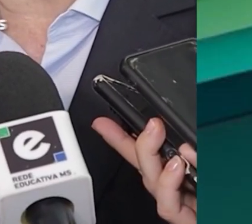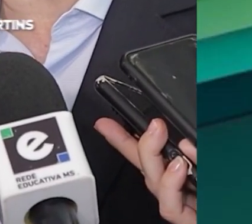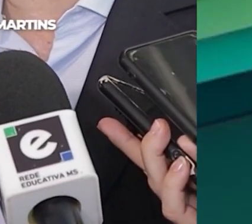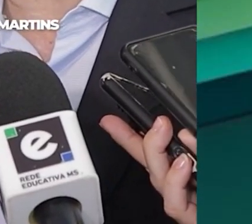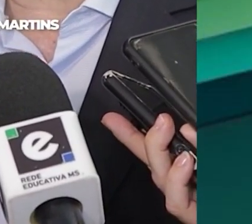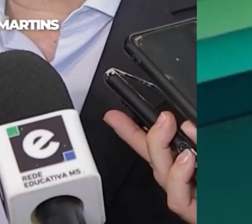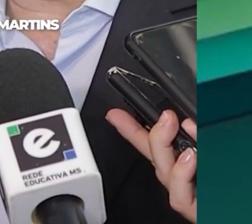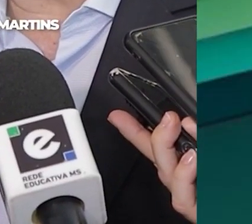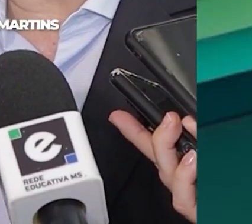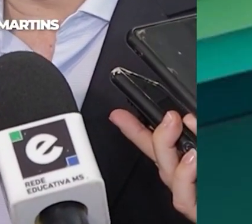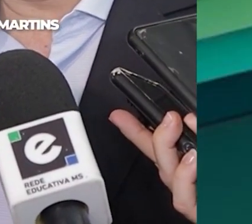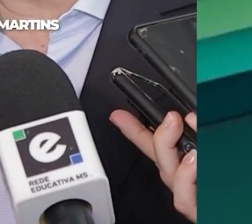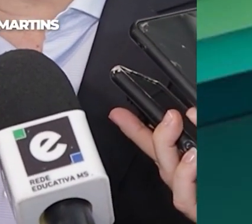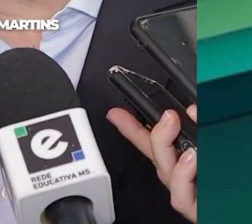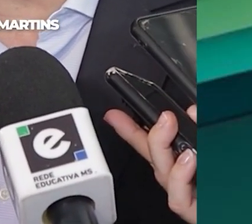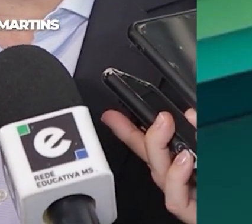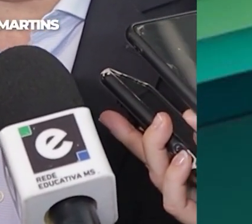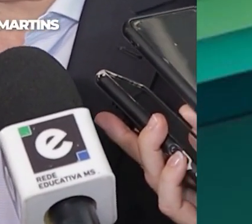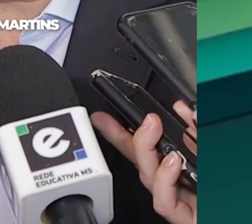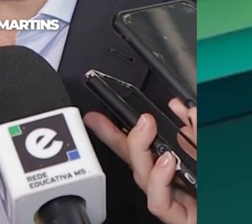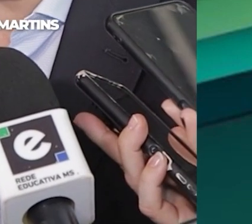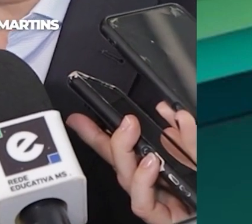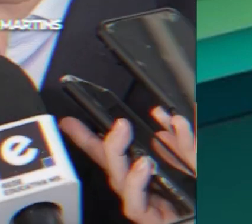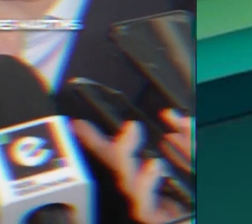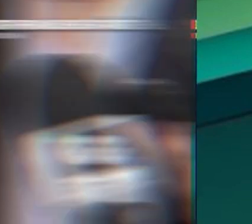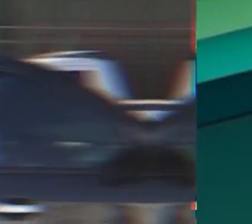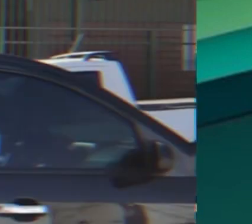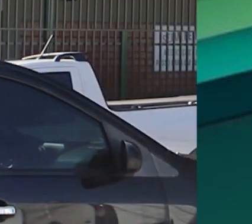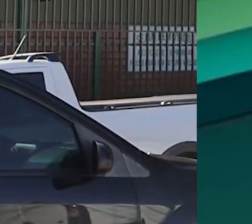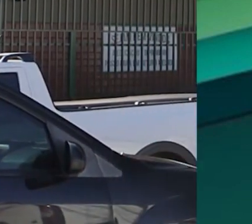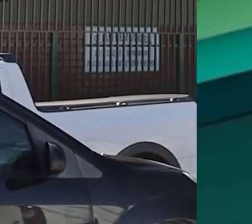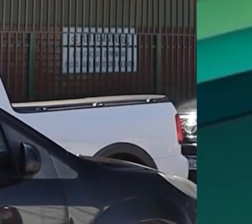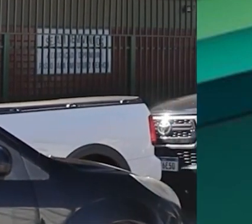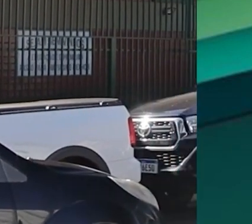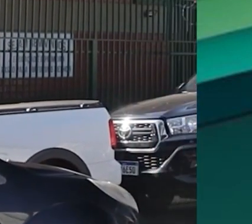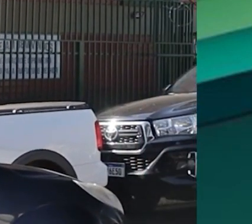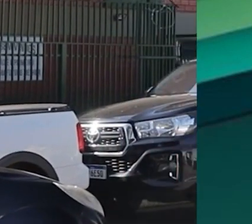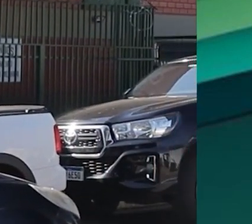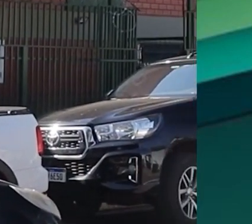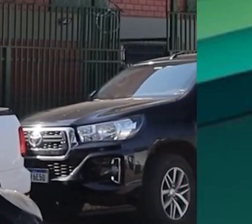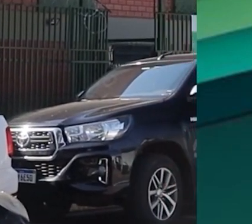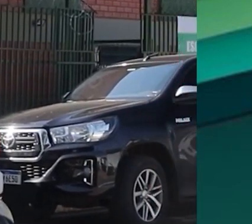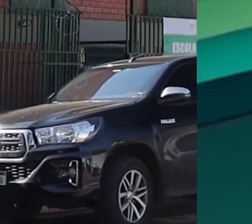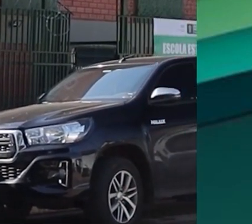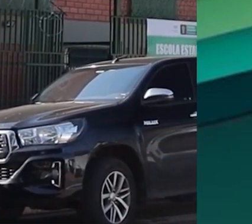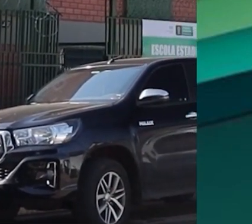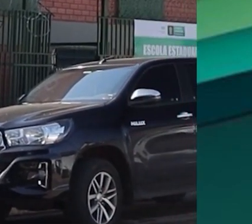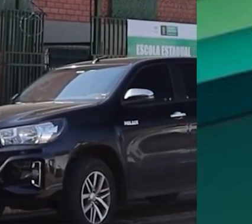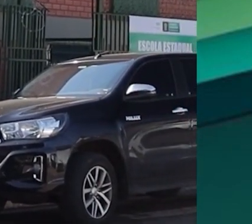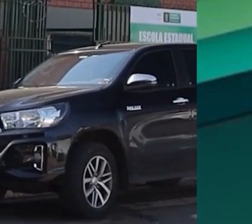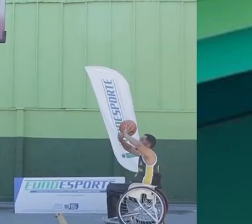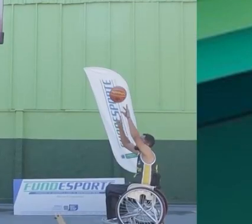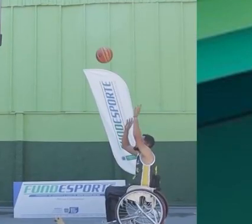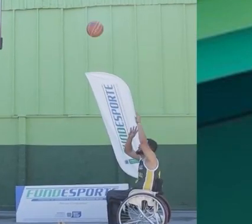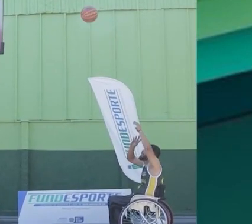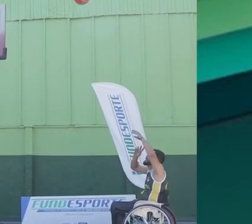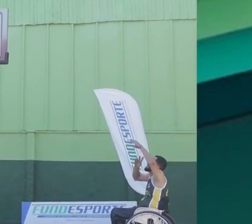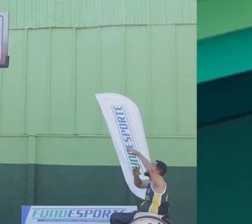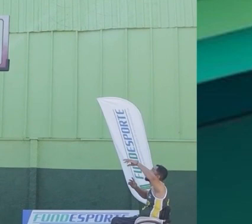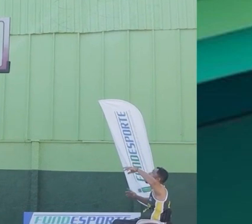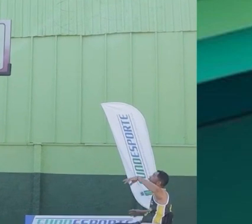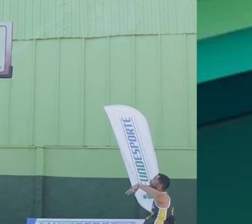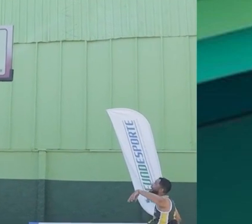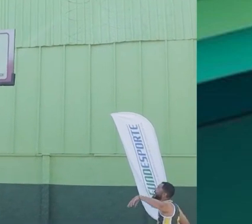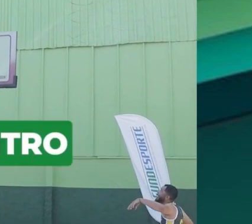Reformamos 15 escolas com a mão de obra dos detentos. Aqui é uma reforma um pouco diferente, porque nós